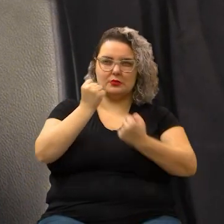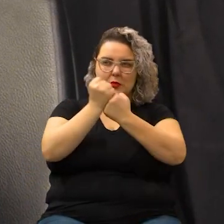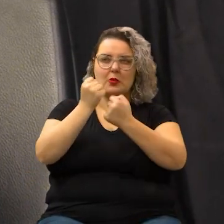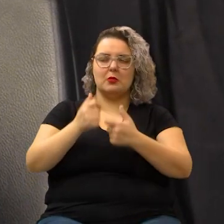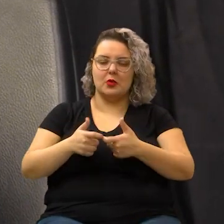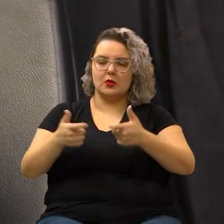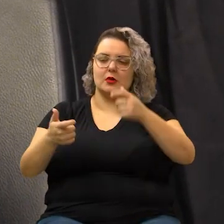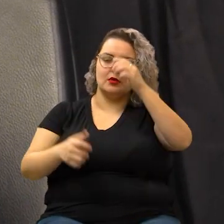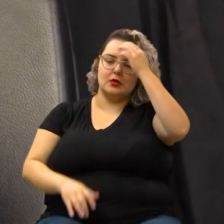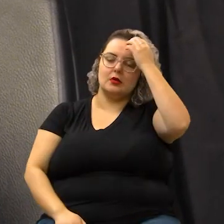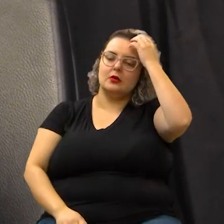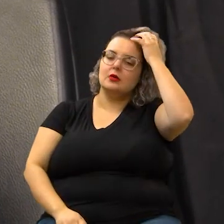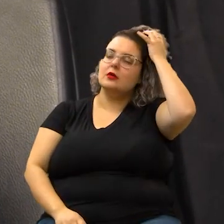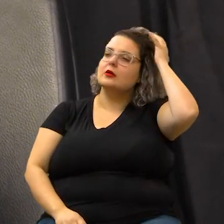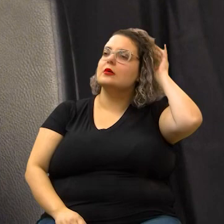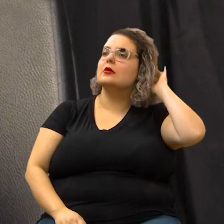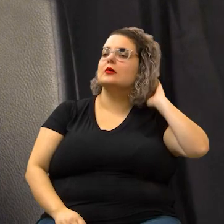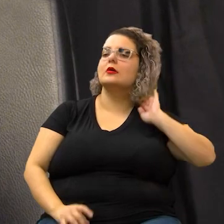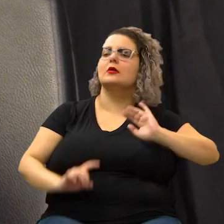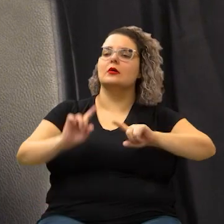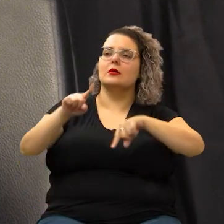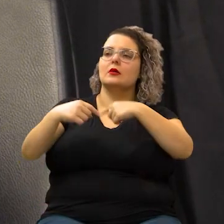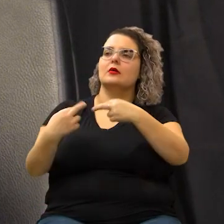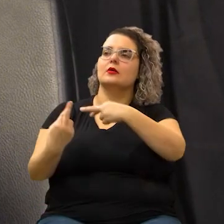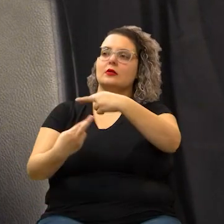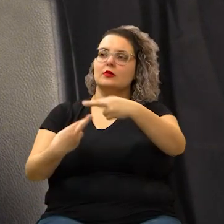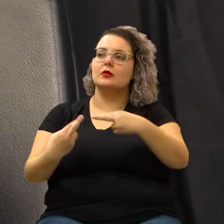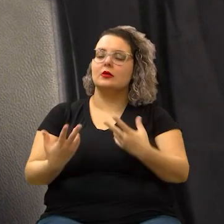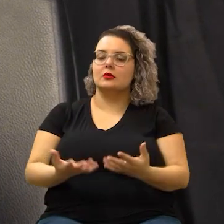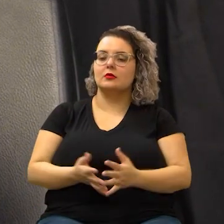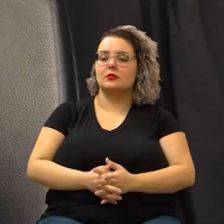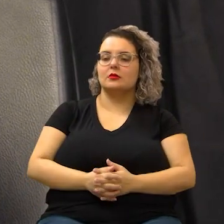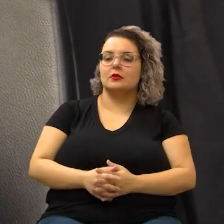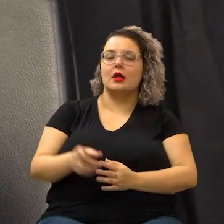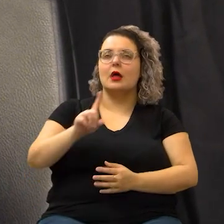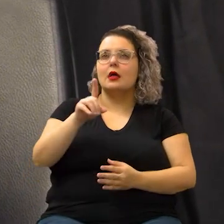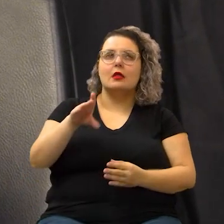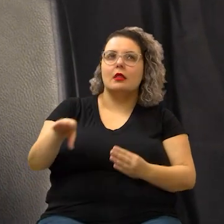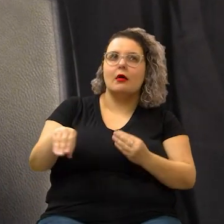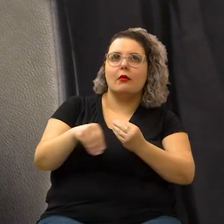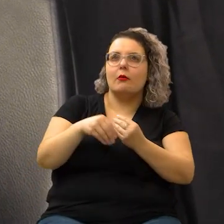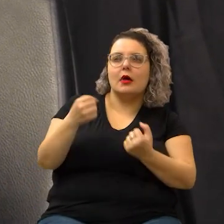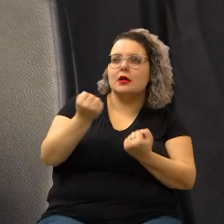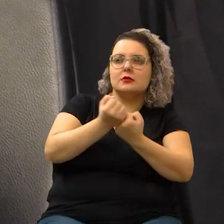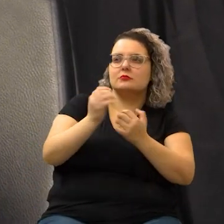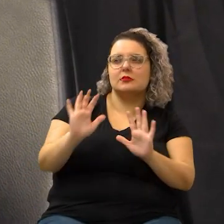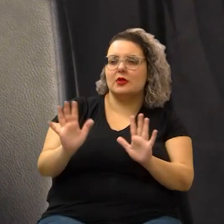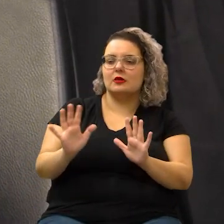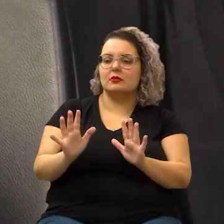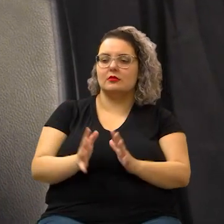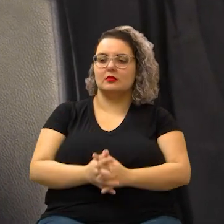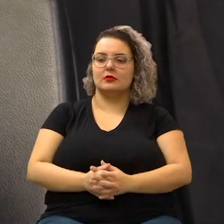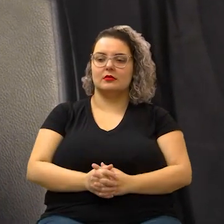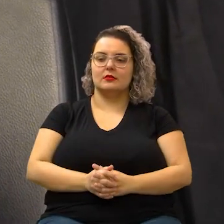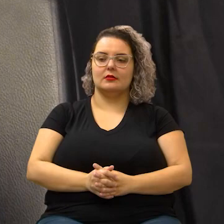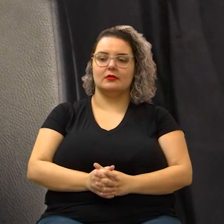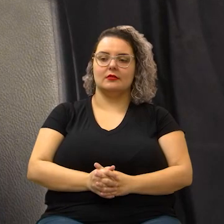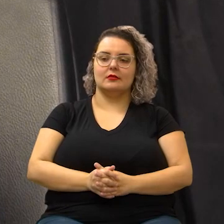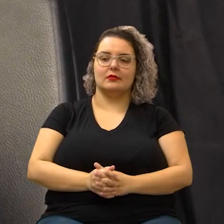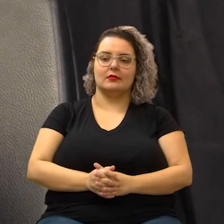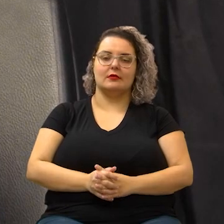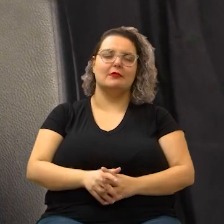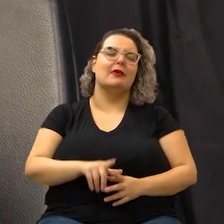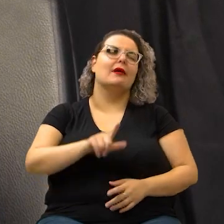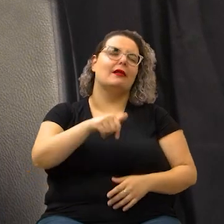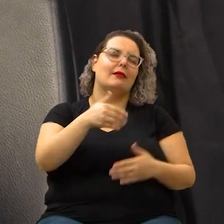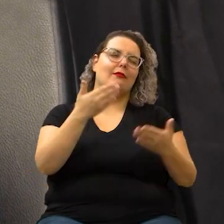apoiei bastante em um outro relacionamento, sabe? Entendi. Não para substituir. Isso aí, mas aí isso você